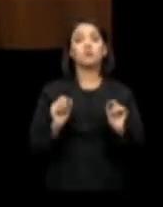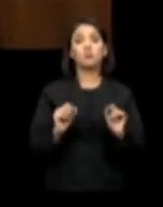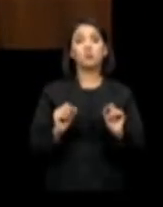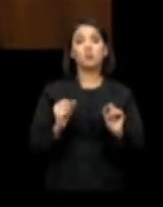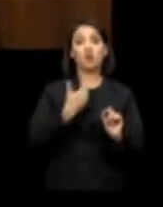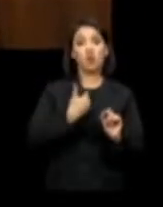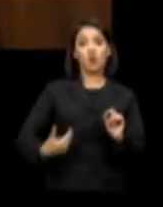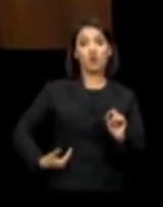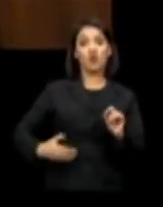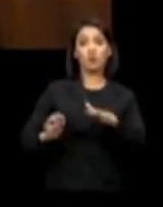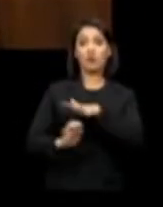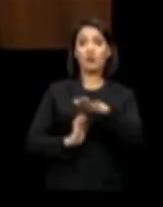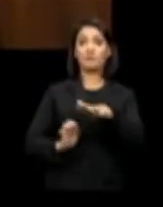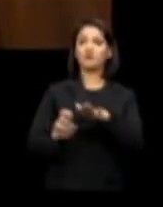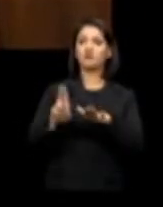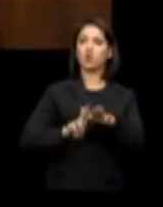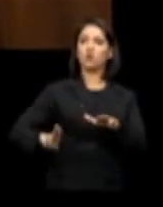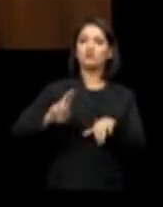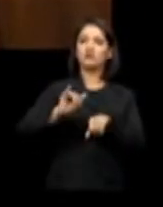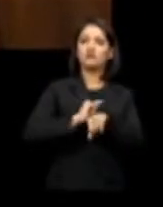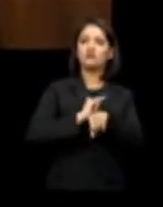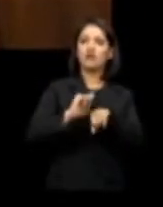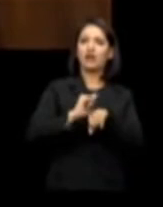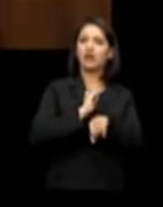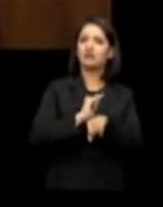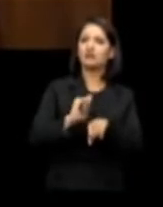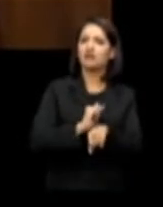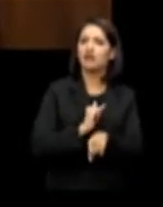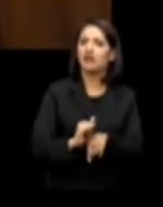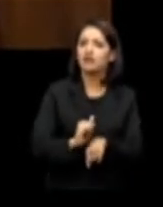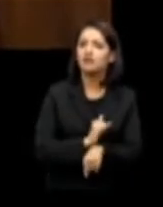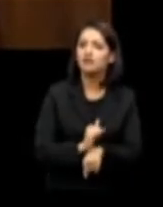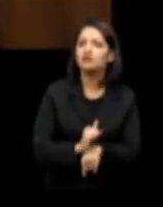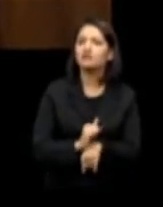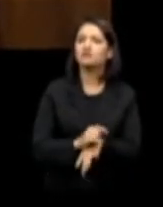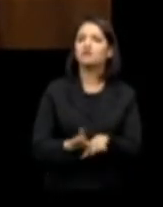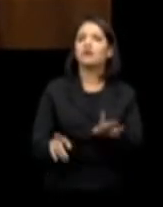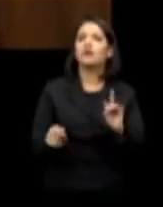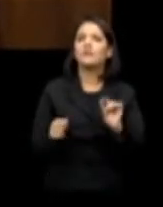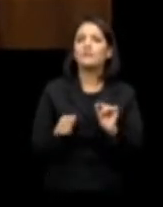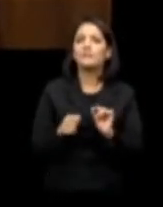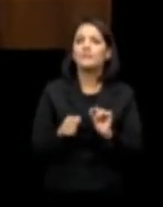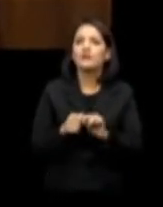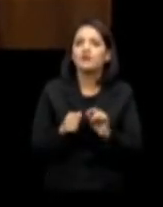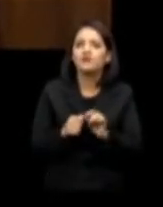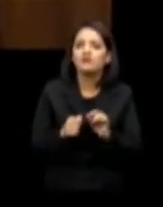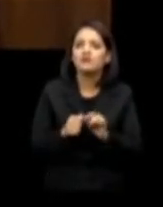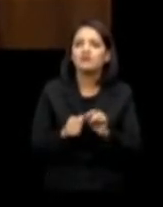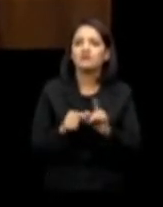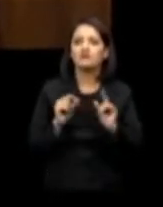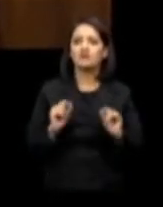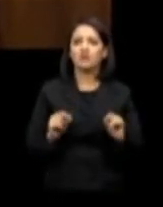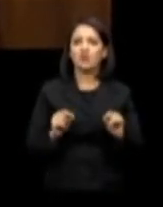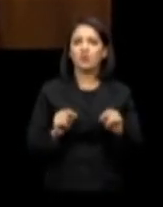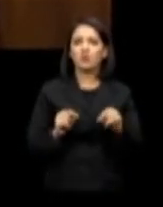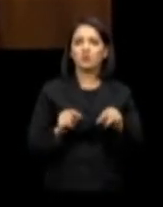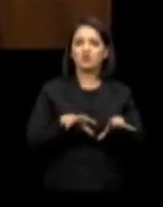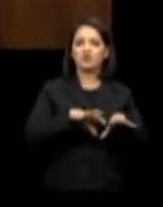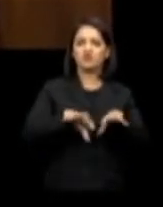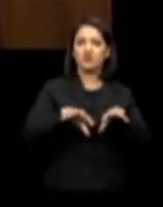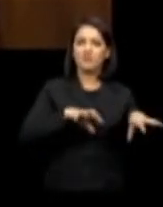utilizem algoritmos e ferramentas de data analytics que promovem classificações e